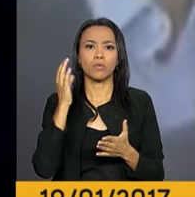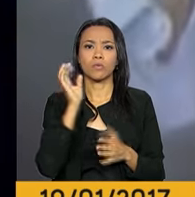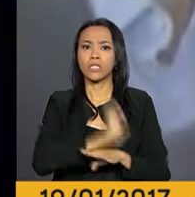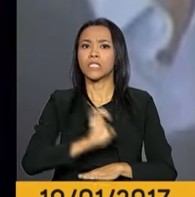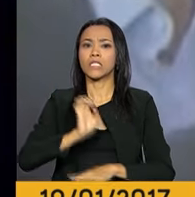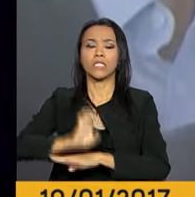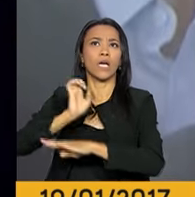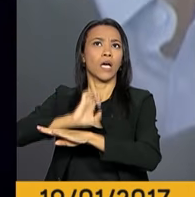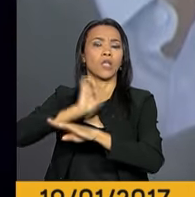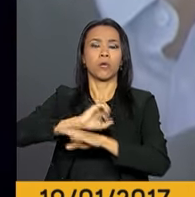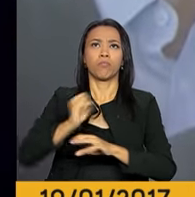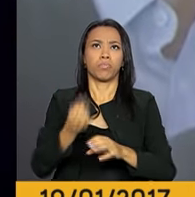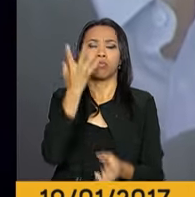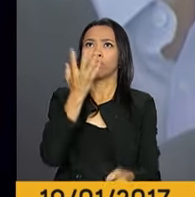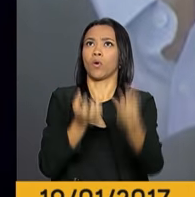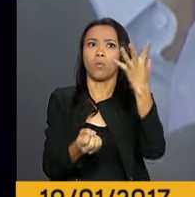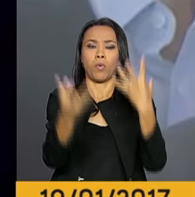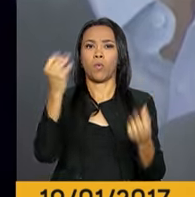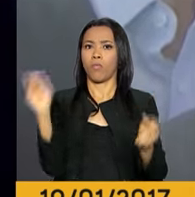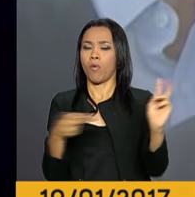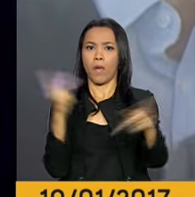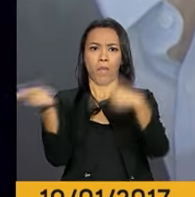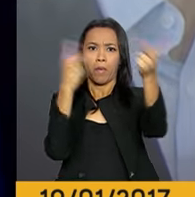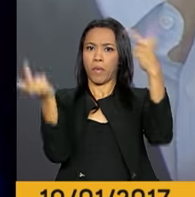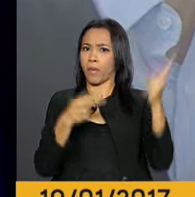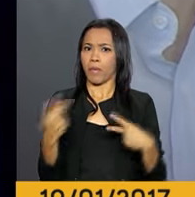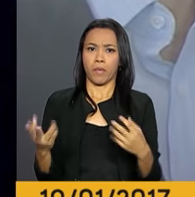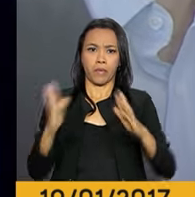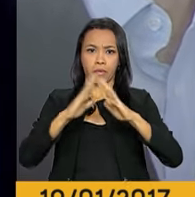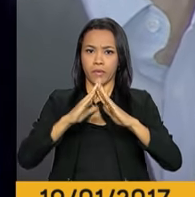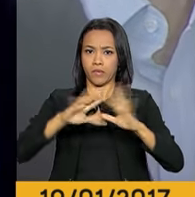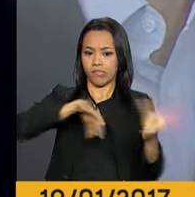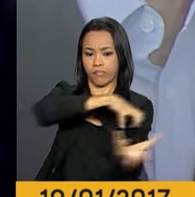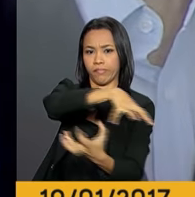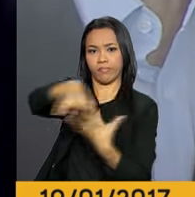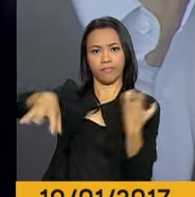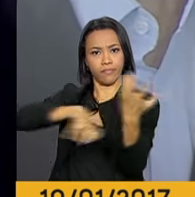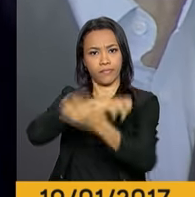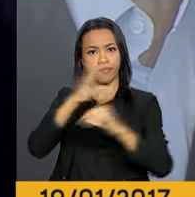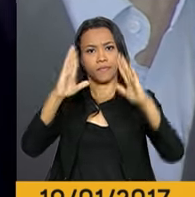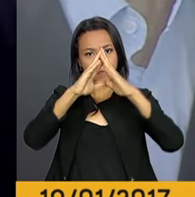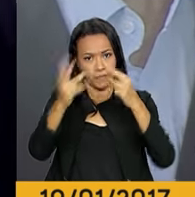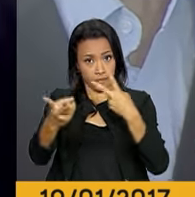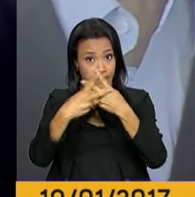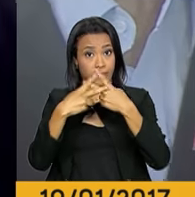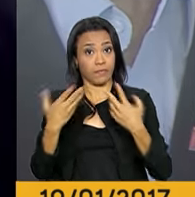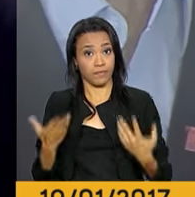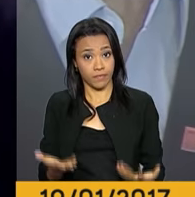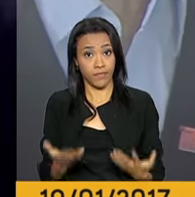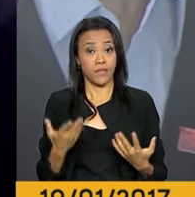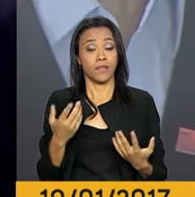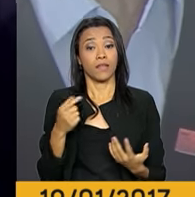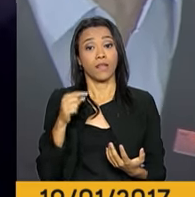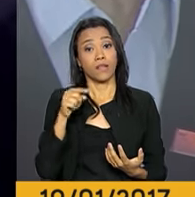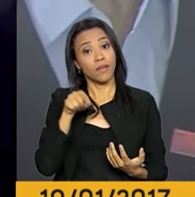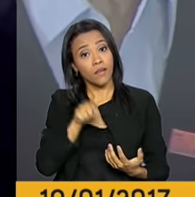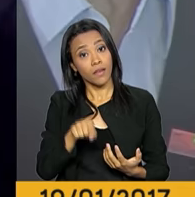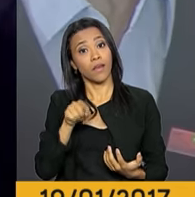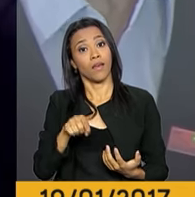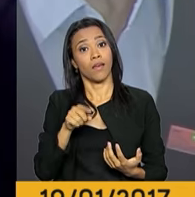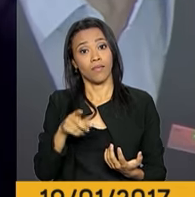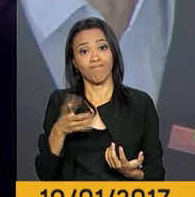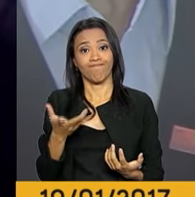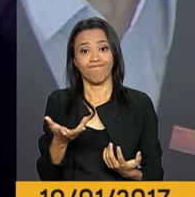e jurídicas dos estados brasileiros, gerando quase, não vou exagerar se eu disser, uma questão ligada à segurança